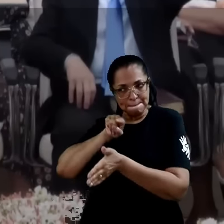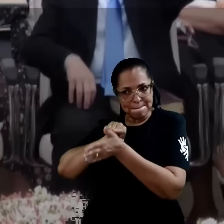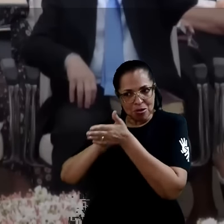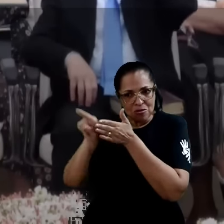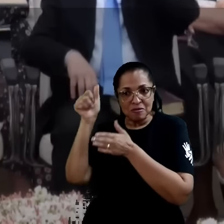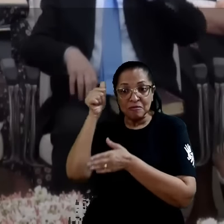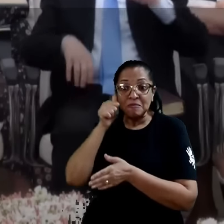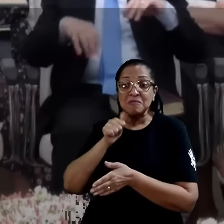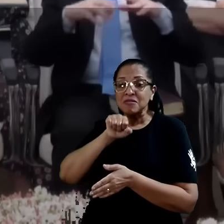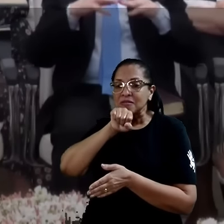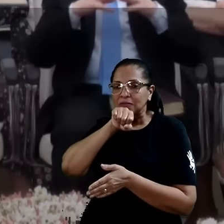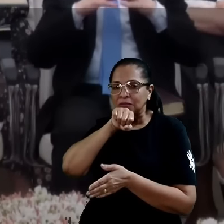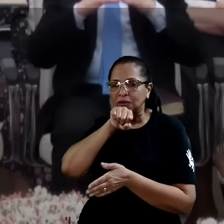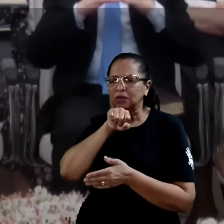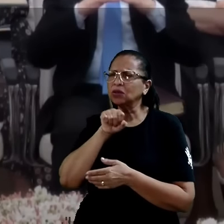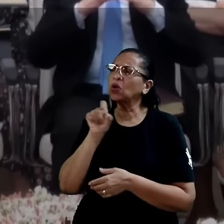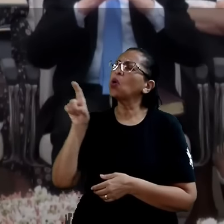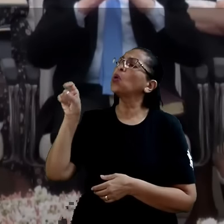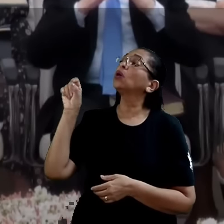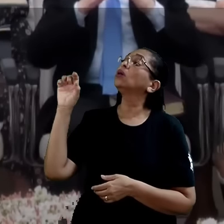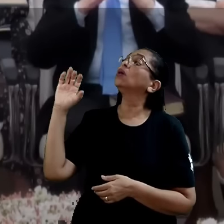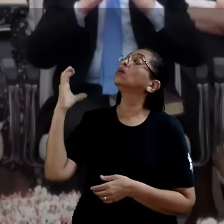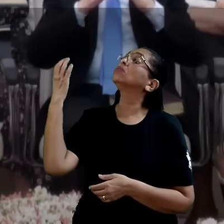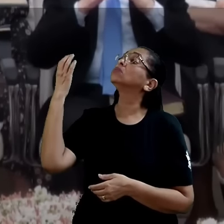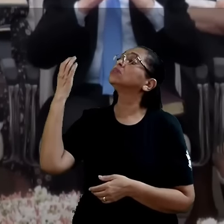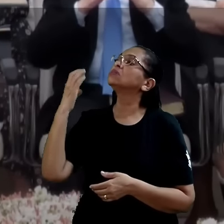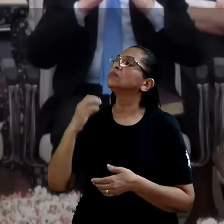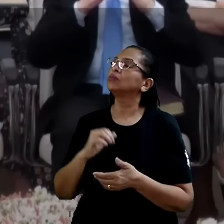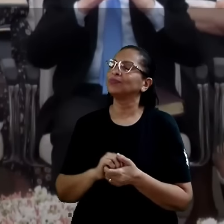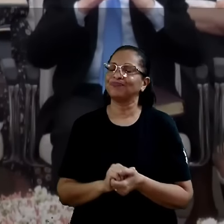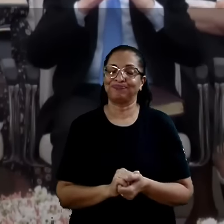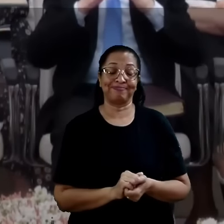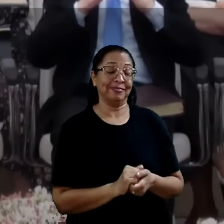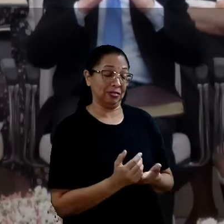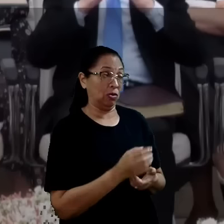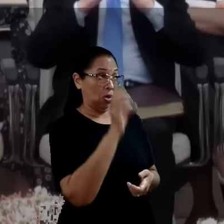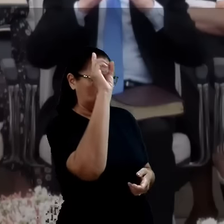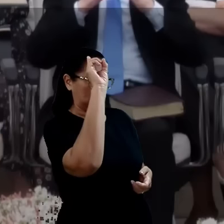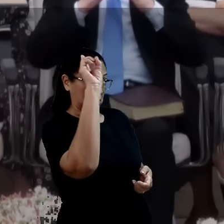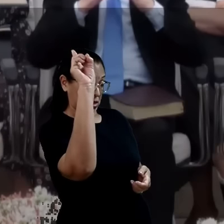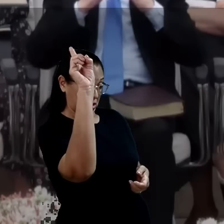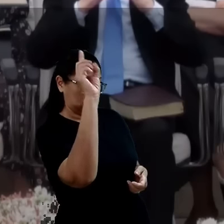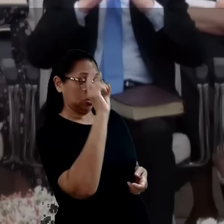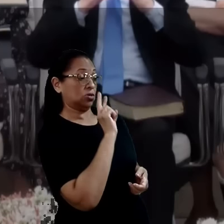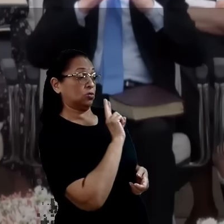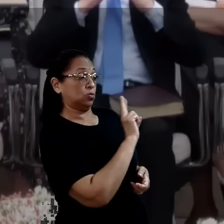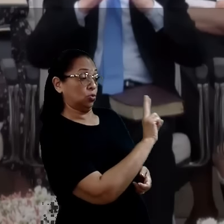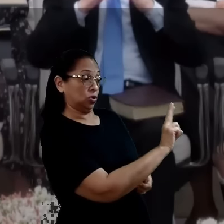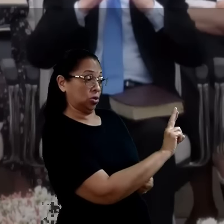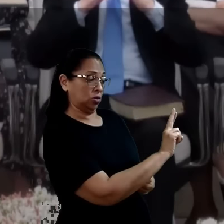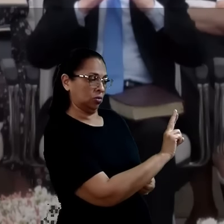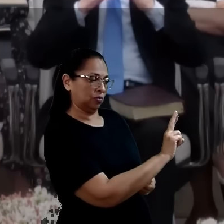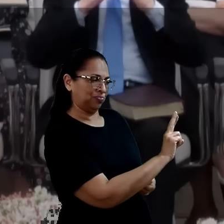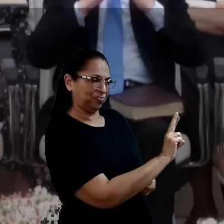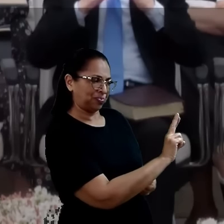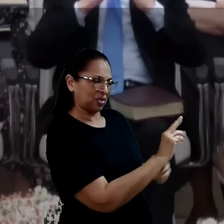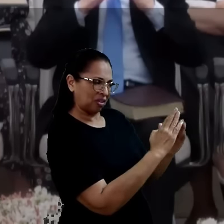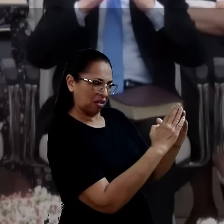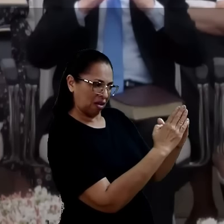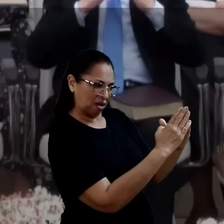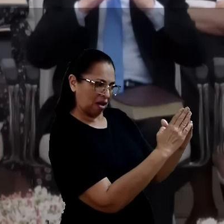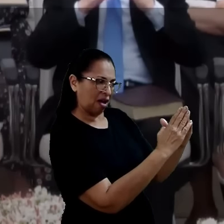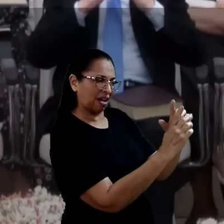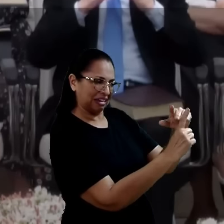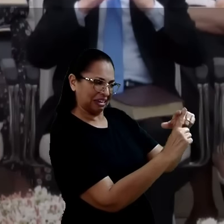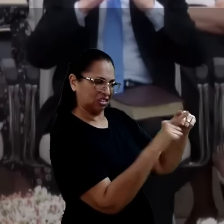que aconteceu é que Deus falou que não era para abrir a igreja naquela cidade que eles deveriam retornar para o seu lugar